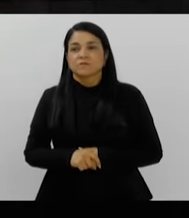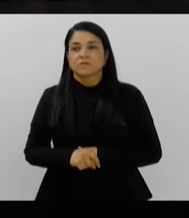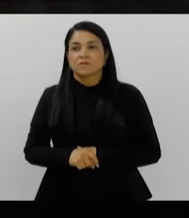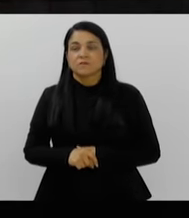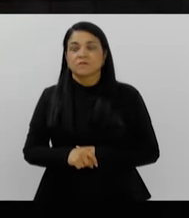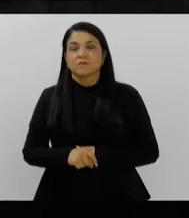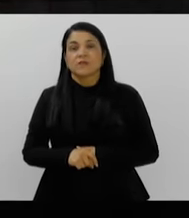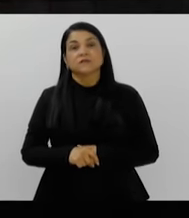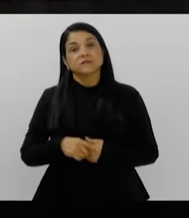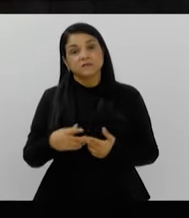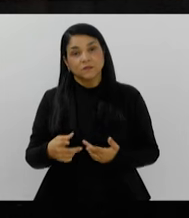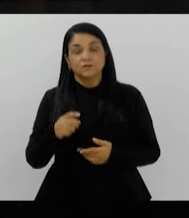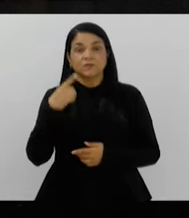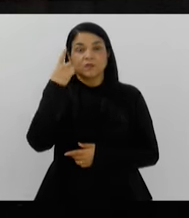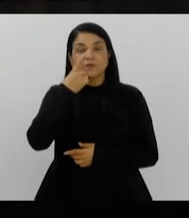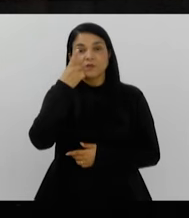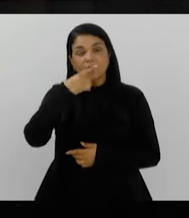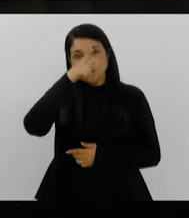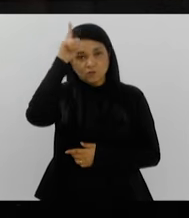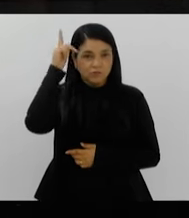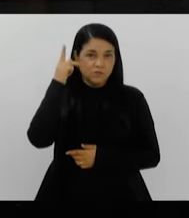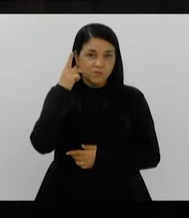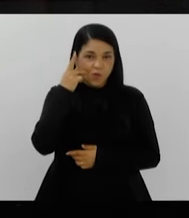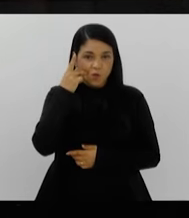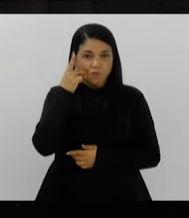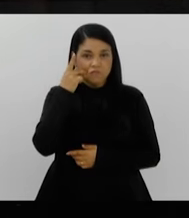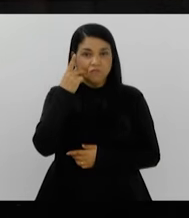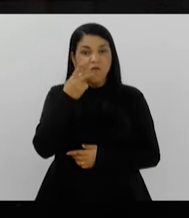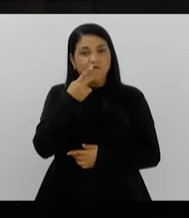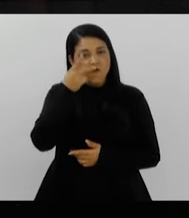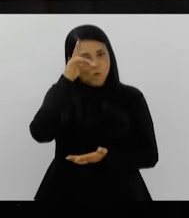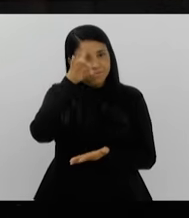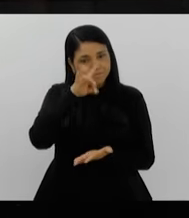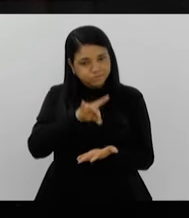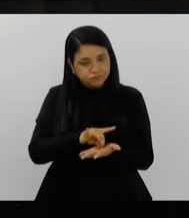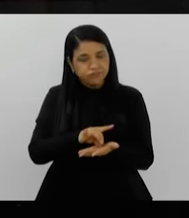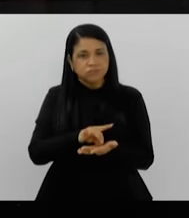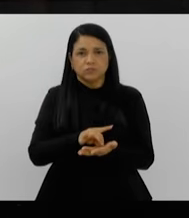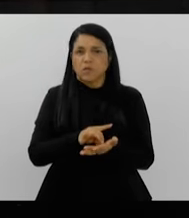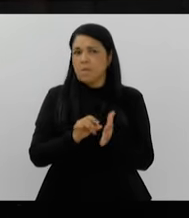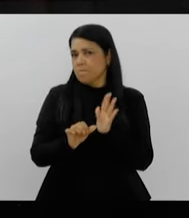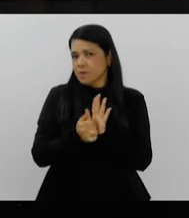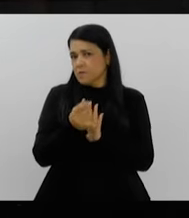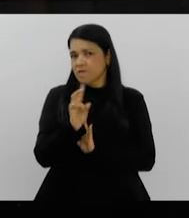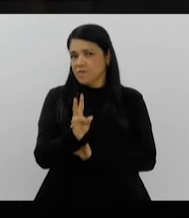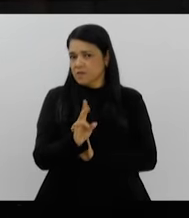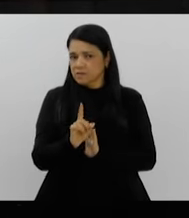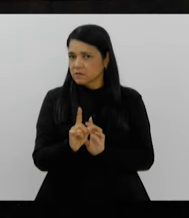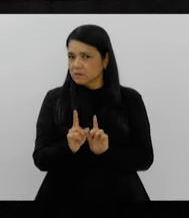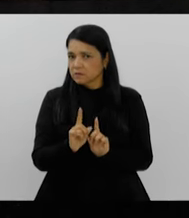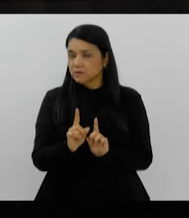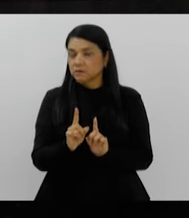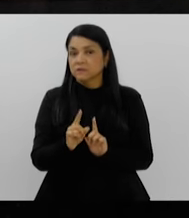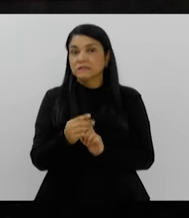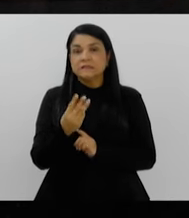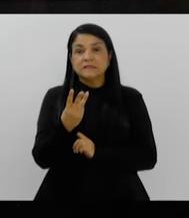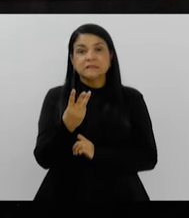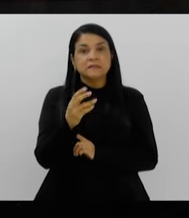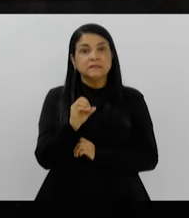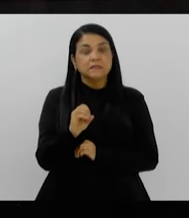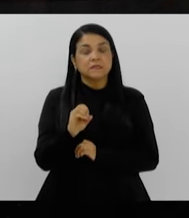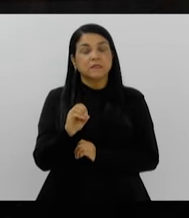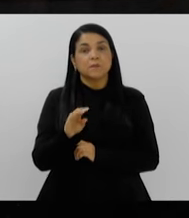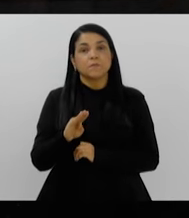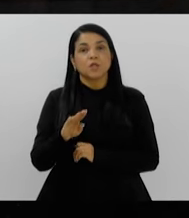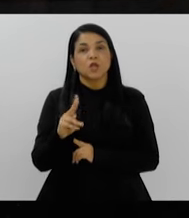o deputado Luiz Paulo fez uma afirmação, não é a primeira vez que faz, em mais de 30 bilhões, deputado Luiz